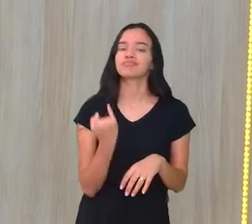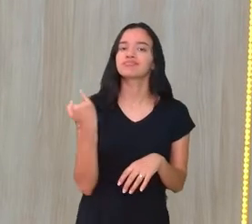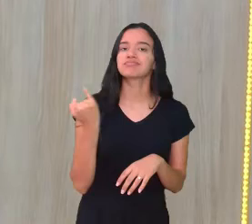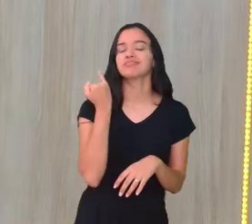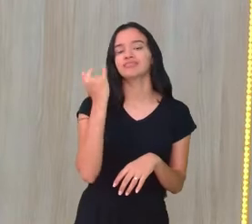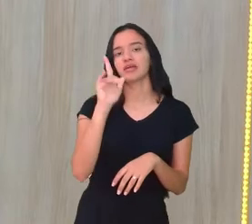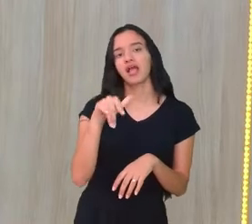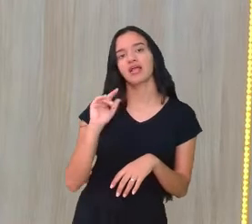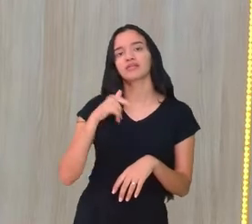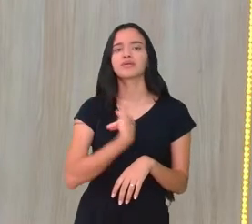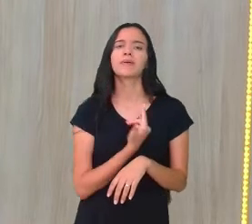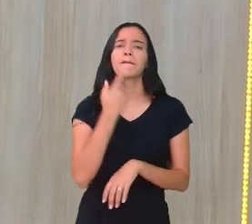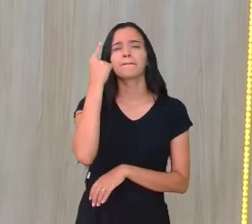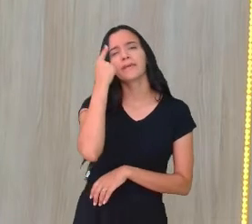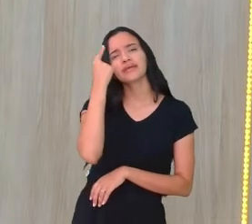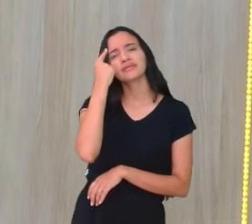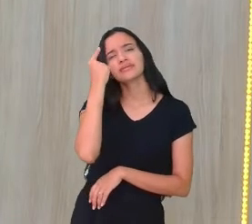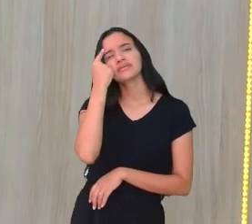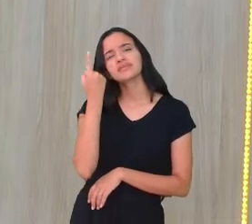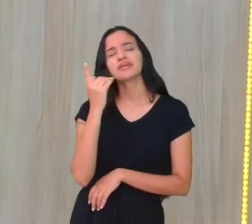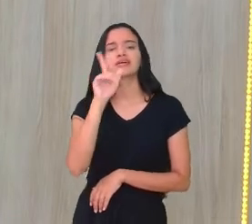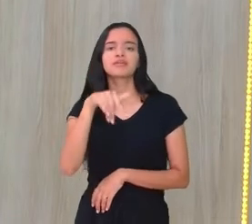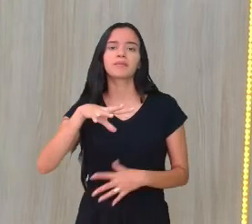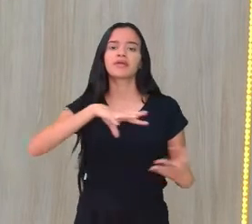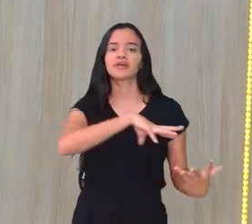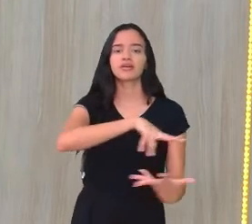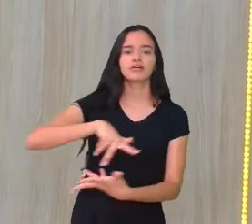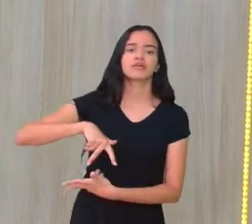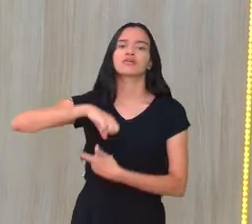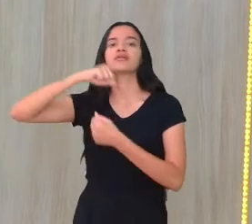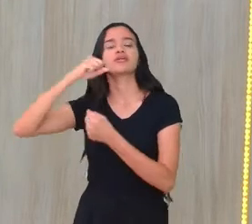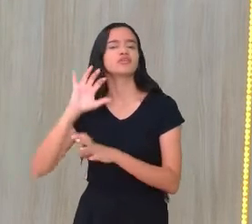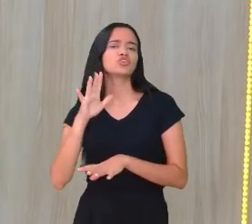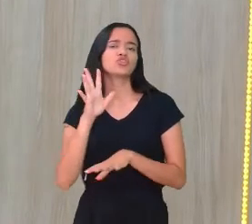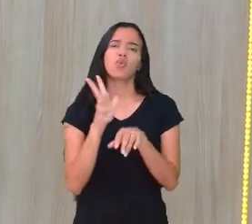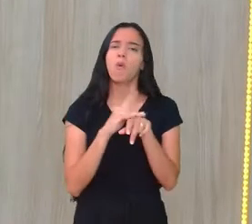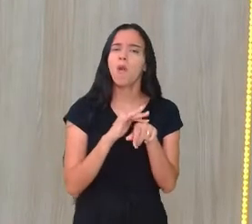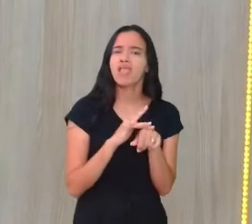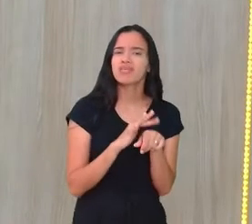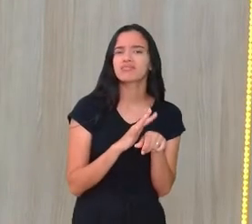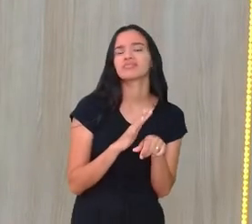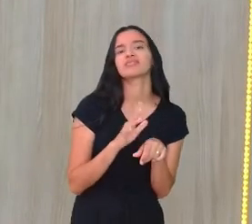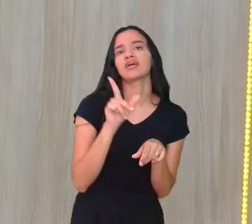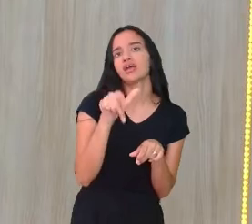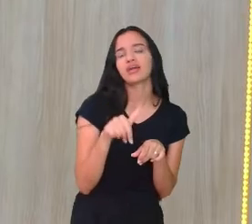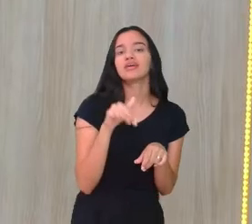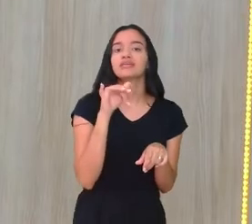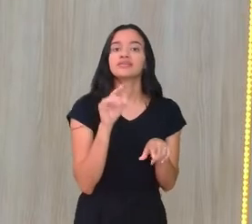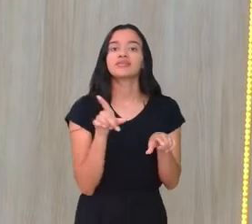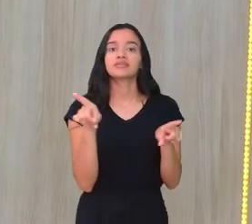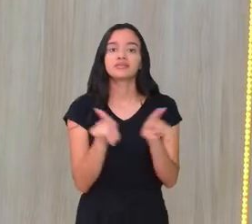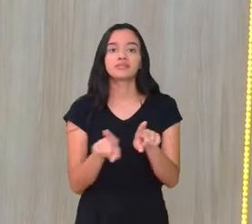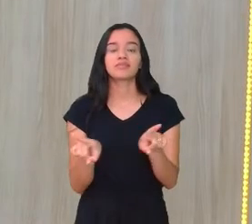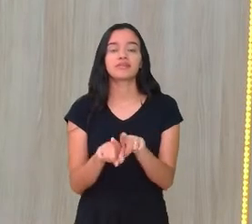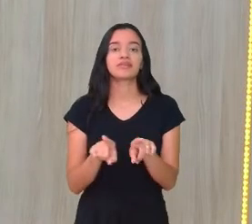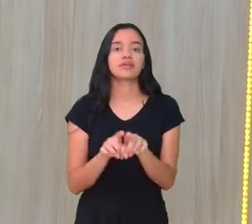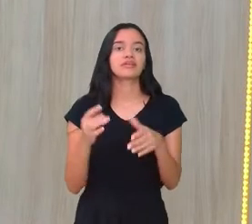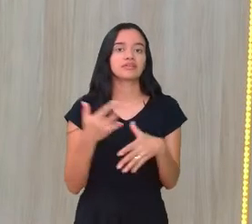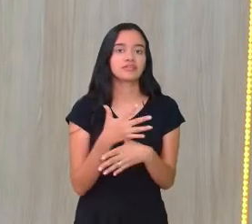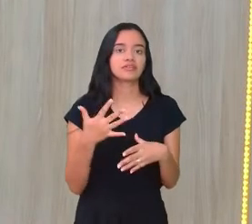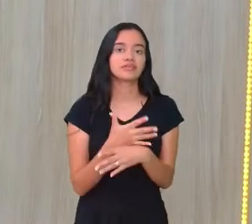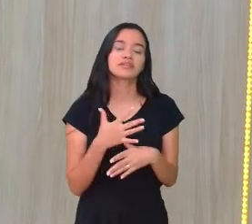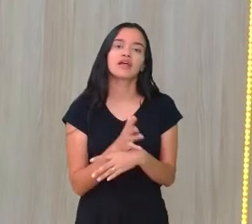importante é a gente pensar, né, a sustentabilidade. A gente nem falou de doença, nem falou das cidades, então tem